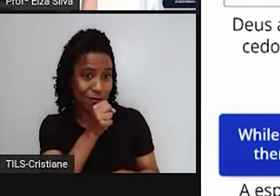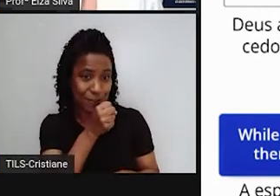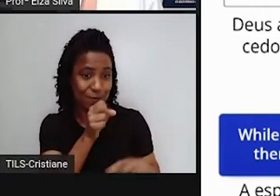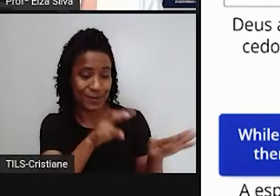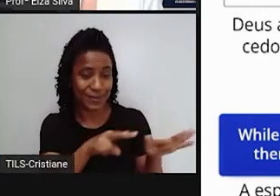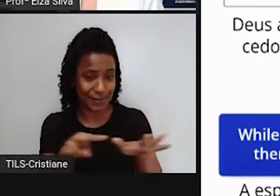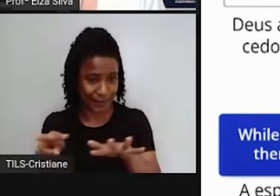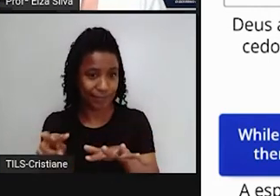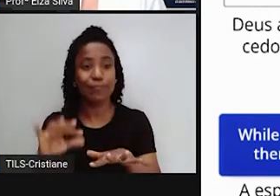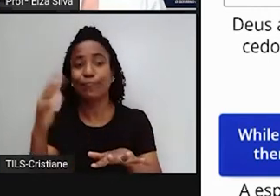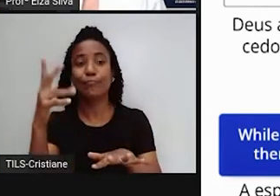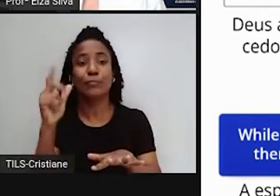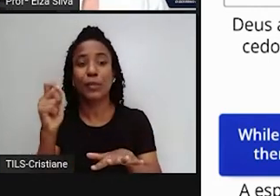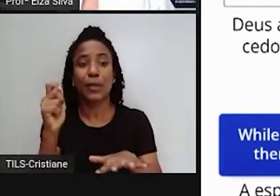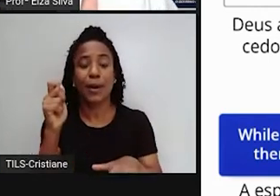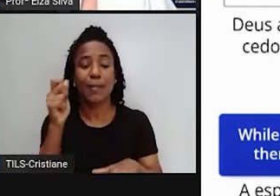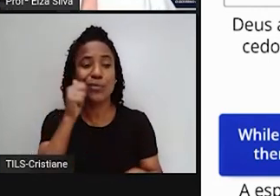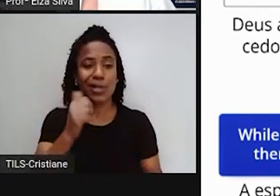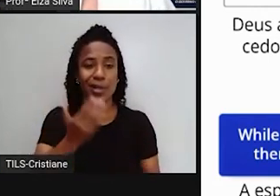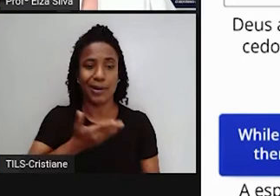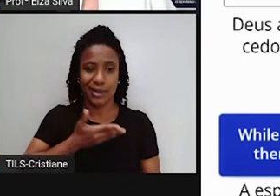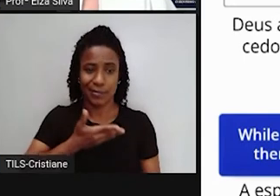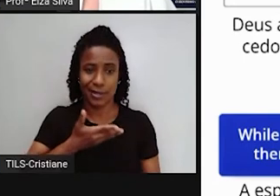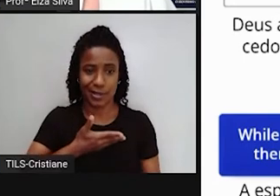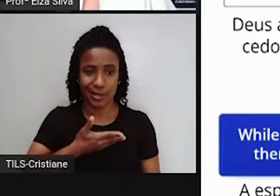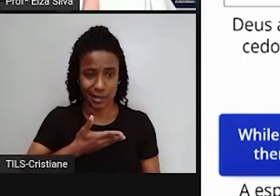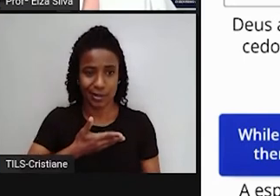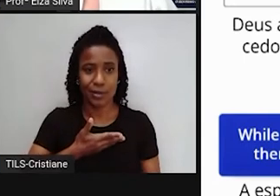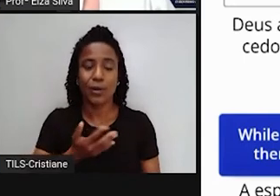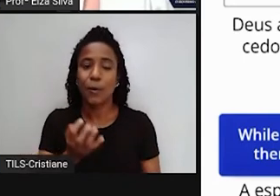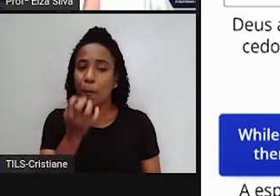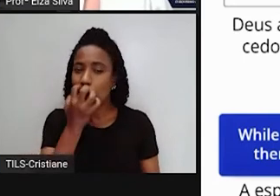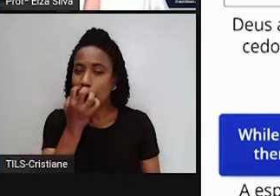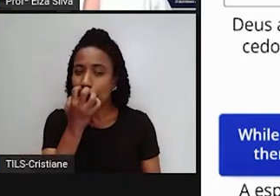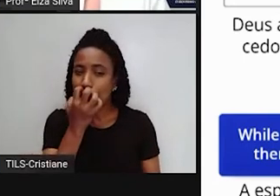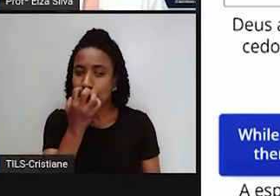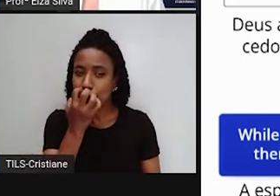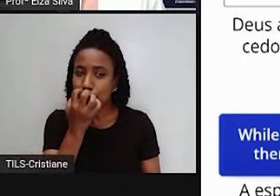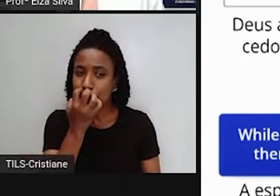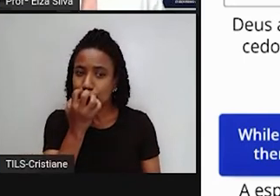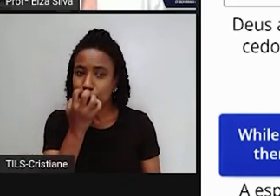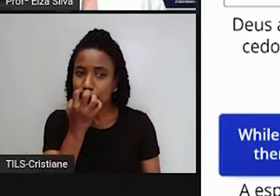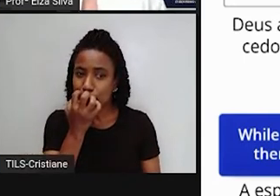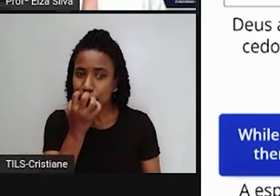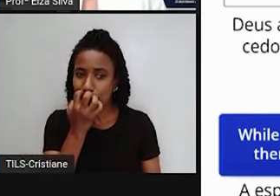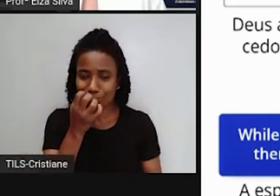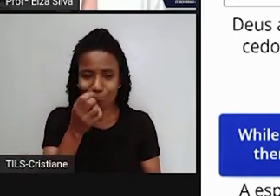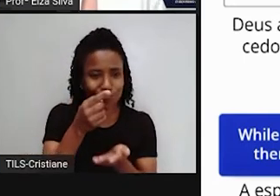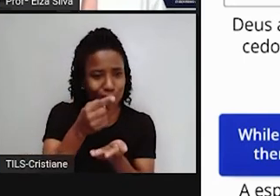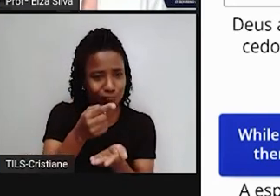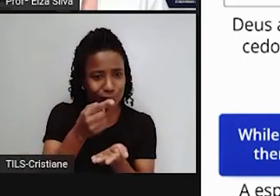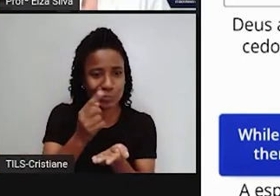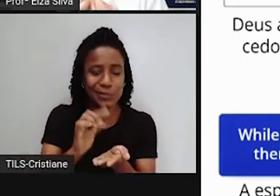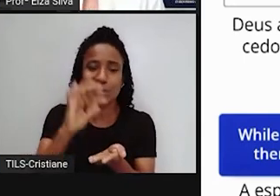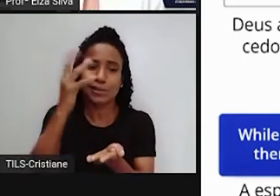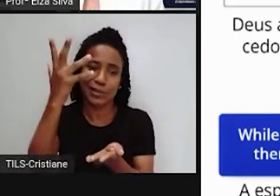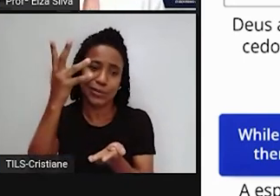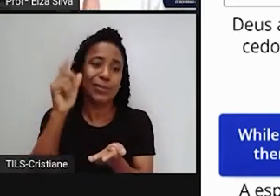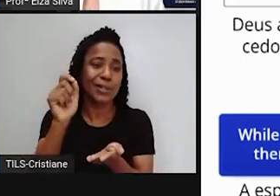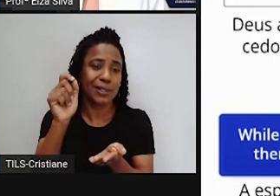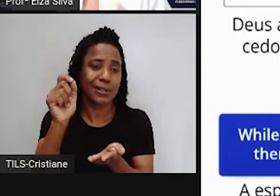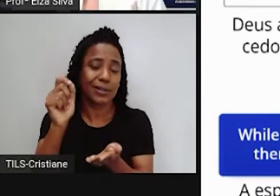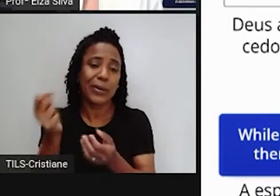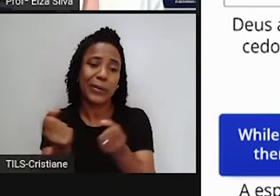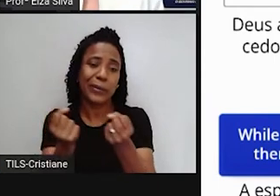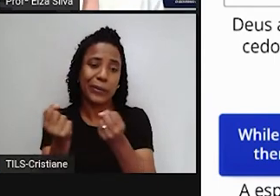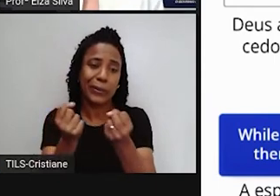atropelado. E esse cachorrinho, gente, não era um cachorro qualquer. Né? Ela tinha uma grande afeição,